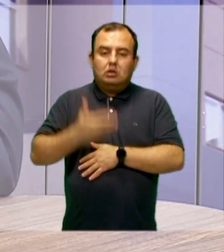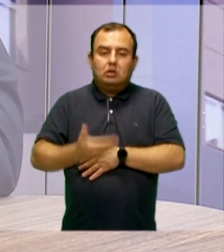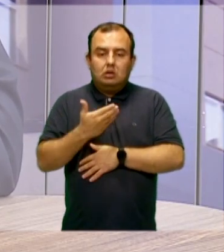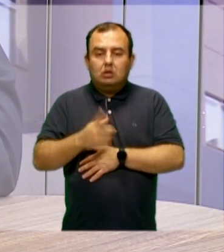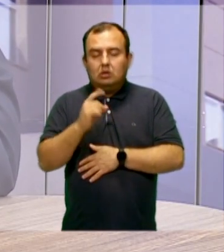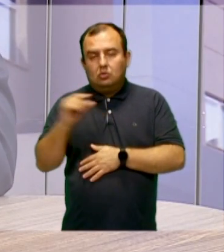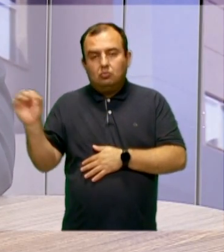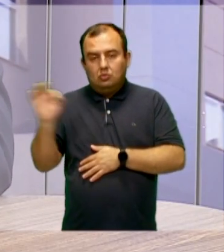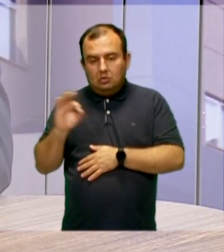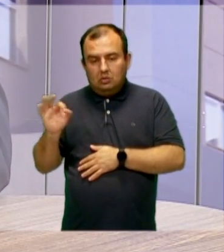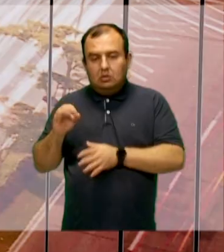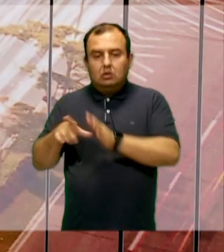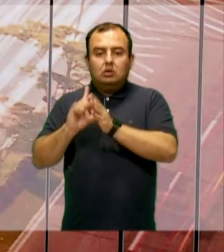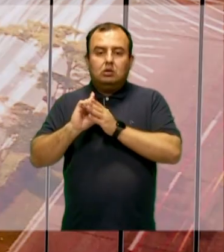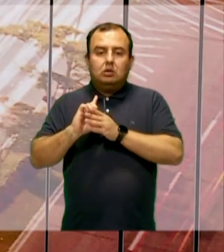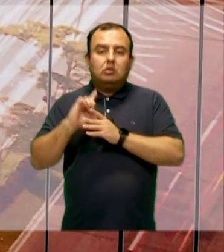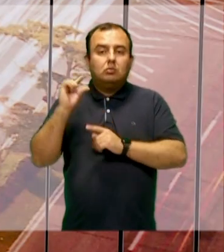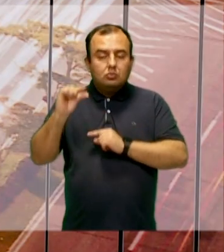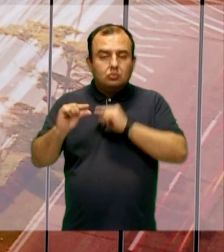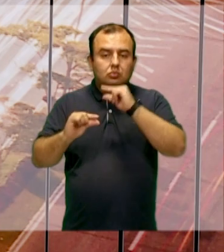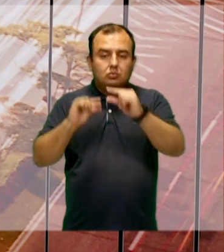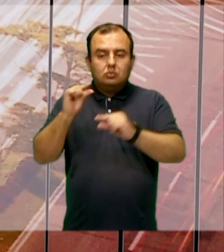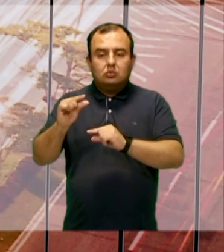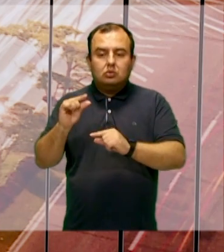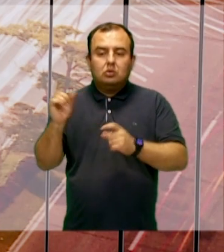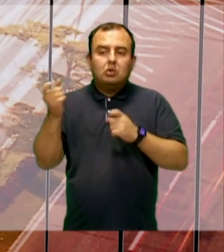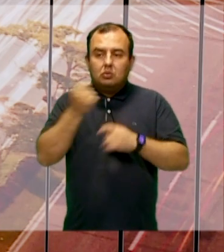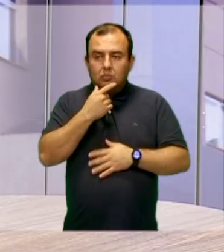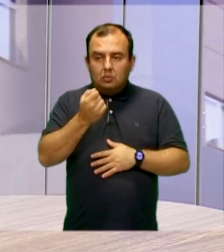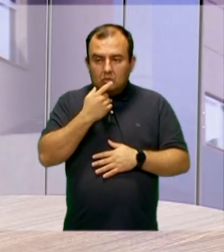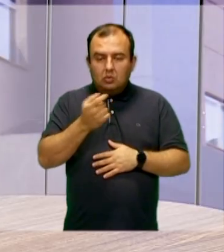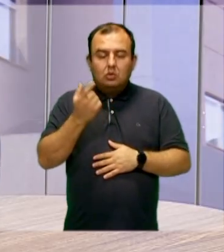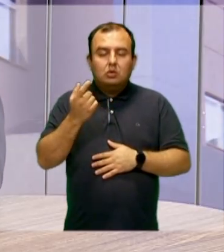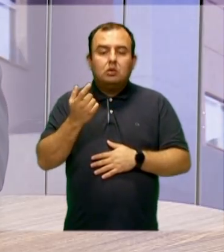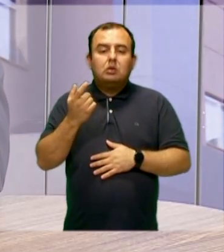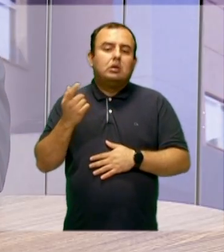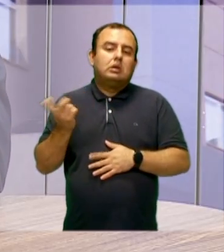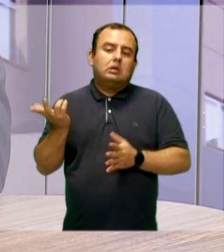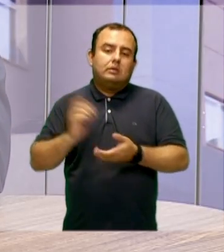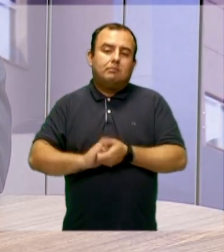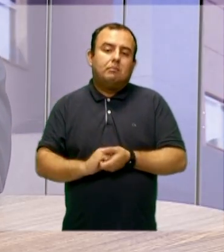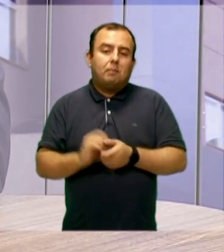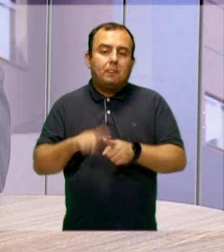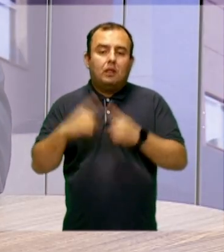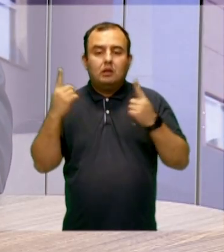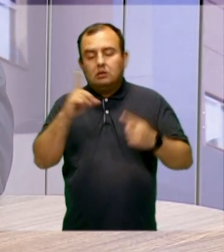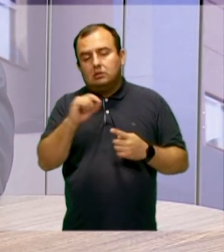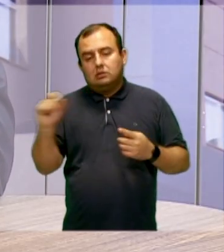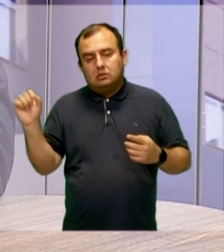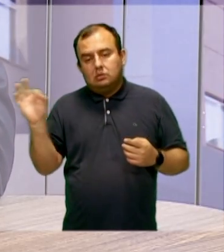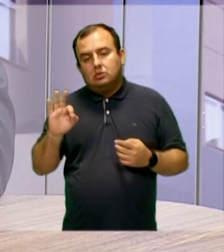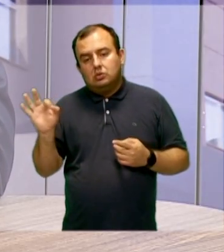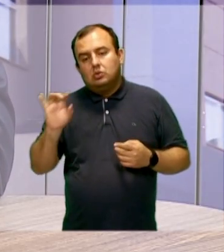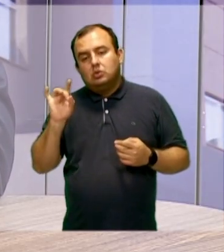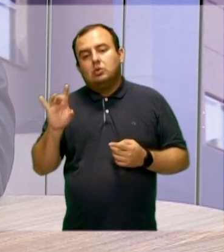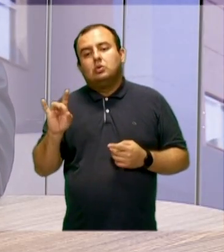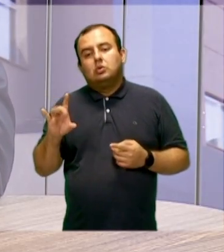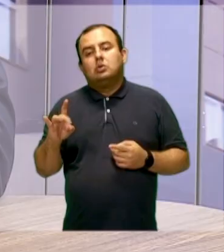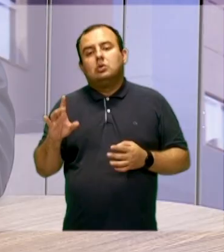100% dela. Antes disso, estava indo aos poucos, estava mais a questão de medicamentos, estava lá, salvo engano. Mas 100% da saúde foi